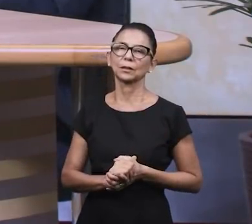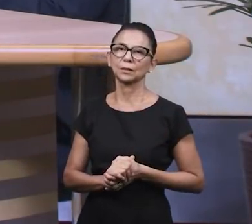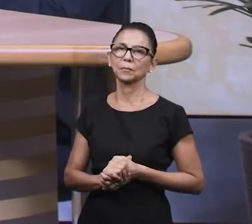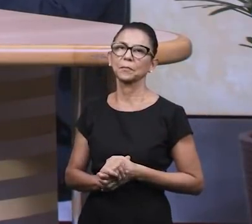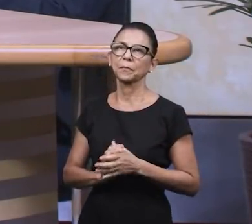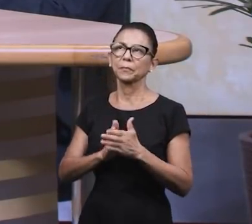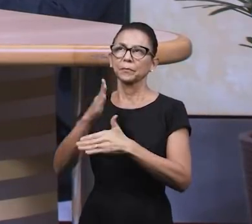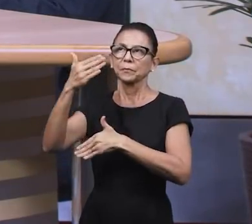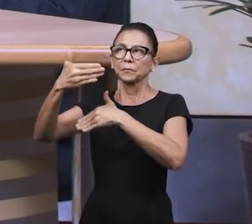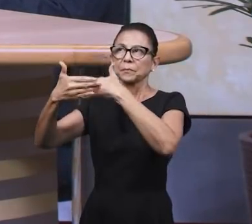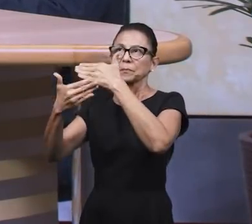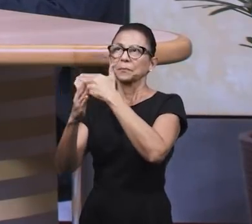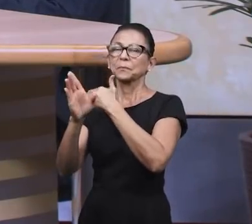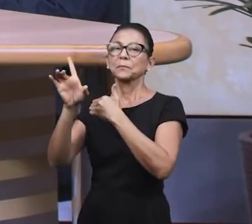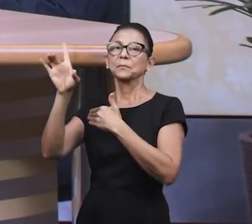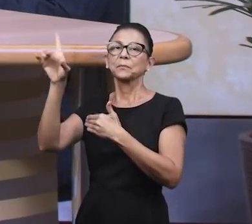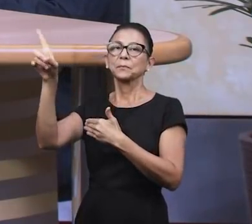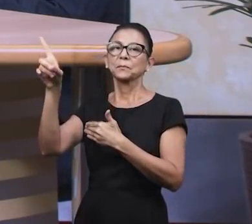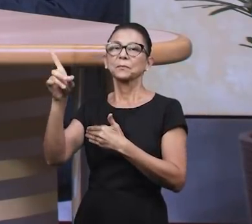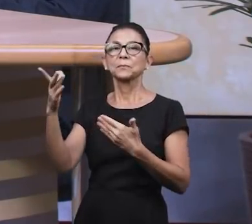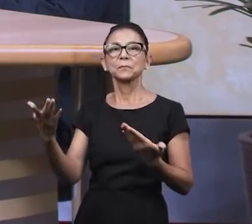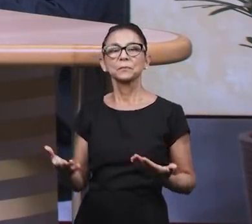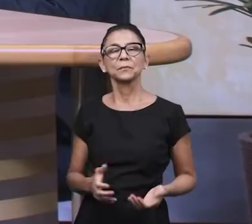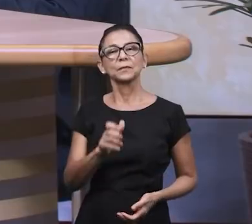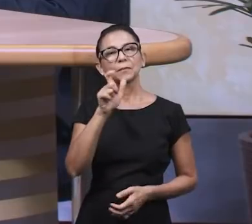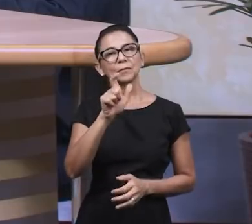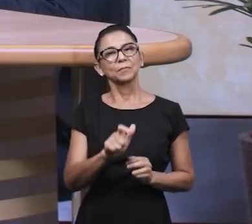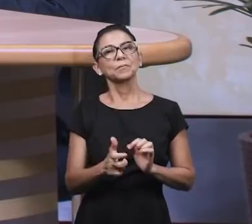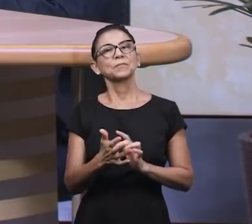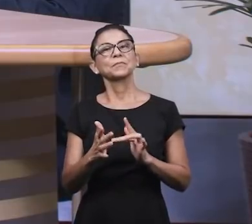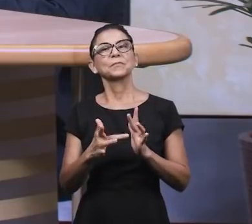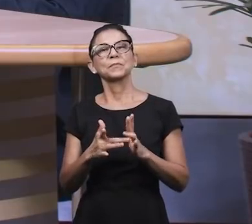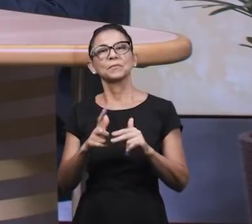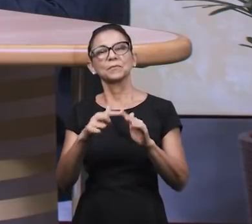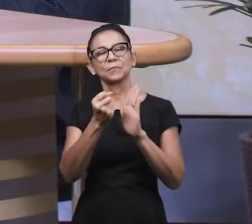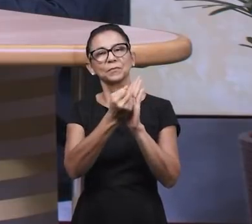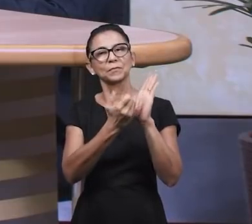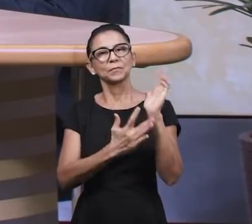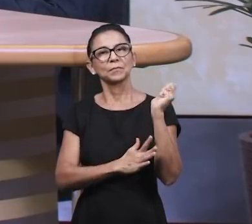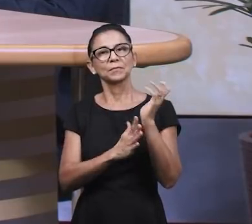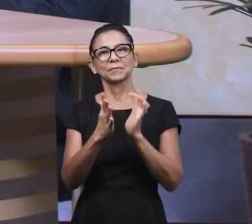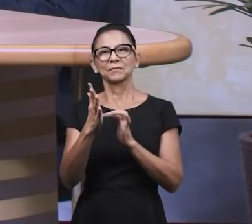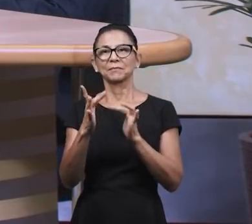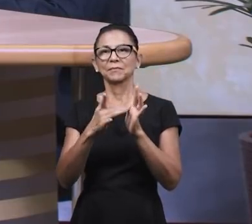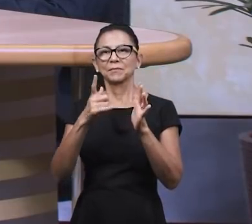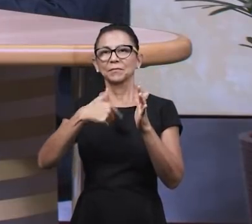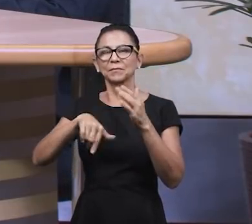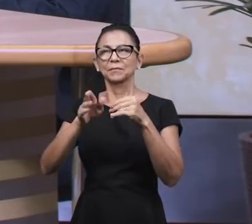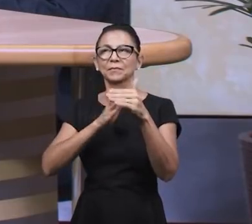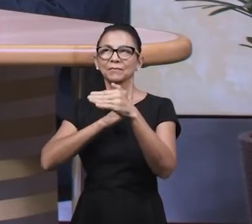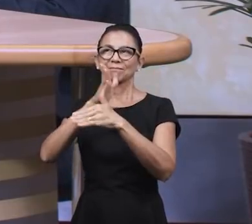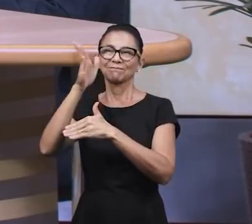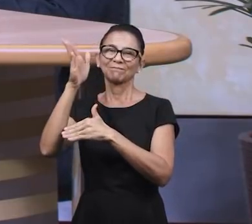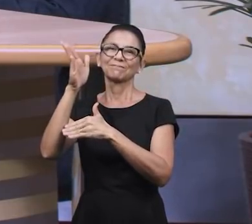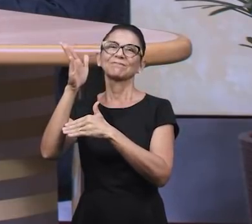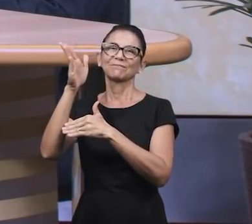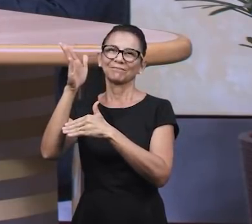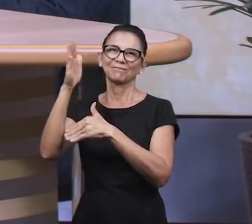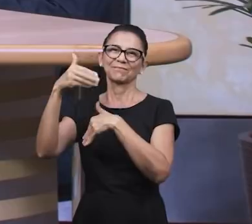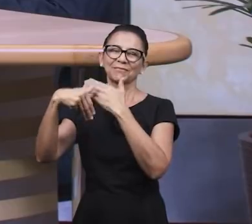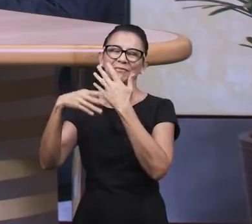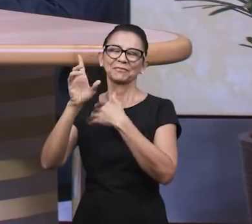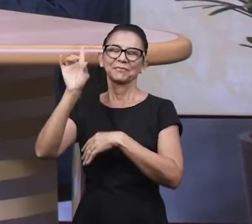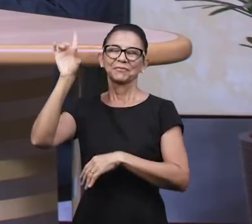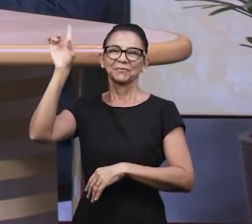verdadeiro santuário de Deus foi através do Senhor Jesus, e através do seu sangue nós temos acesso agora ao verdadeiro